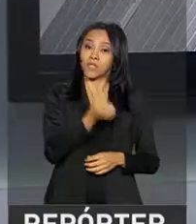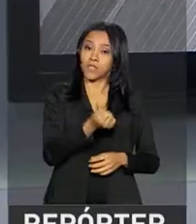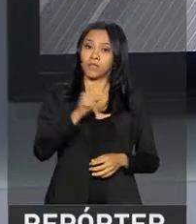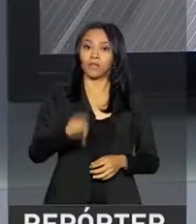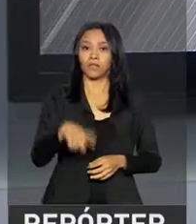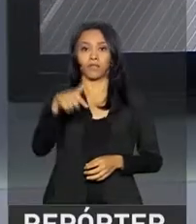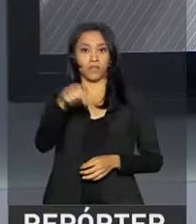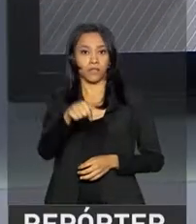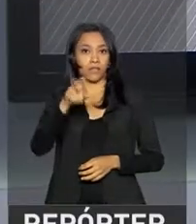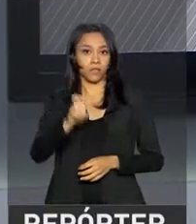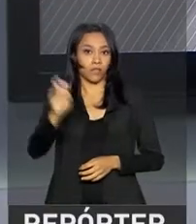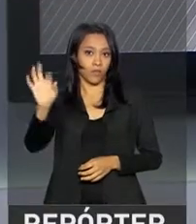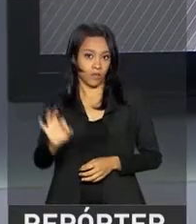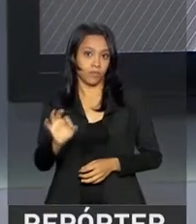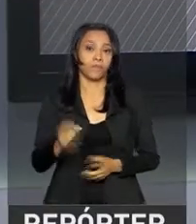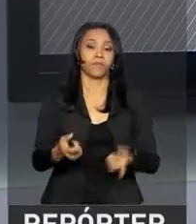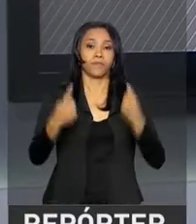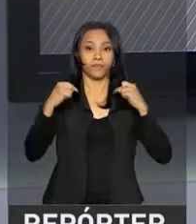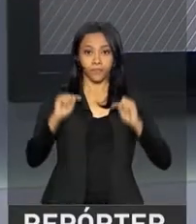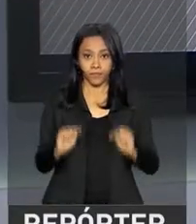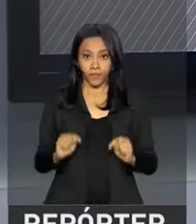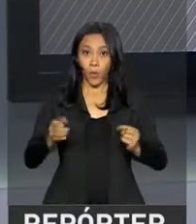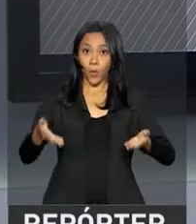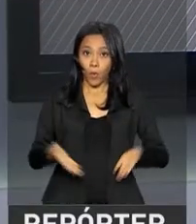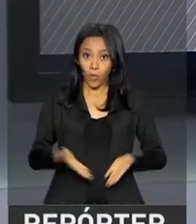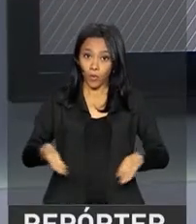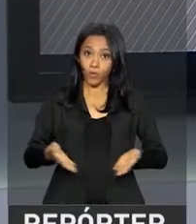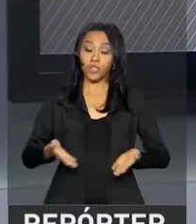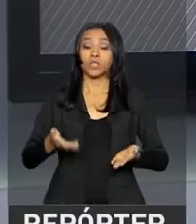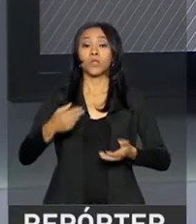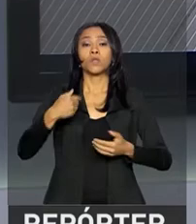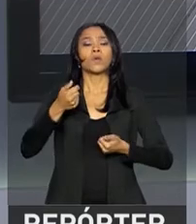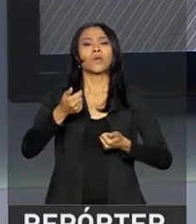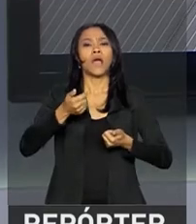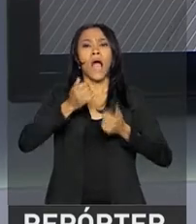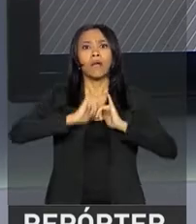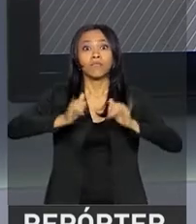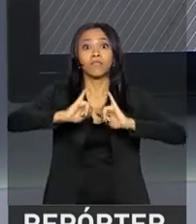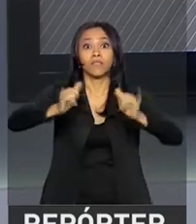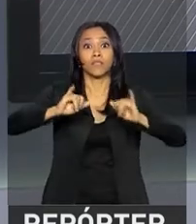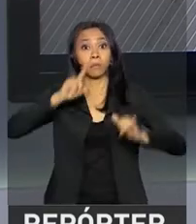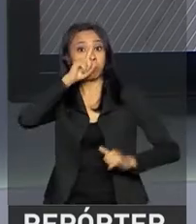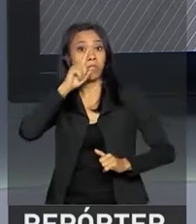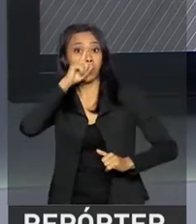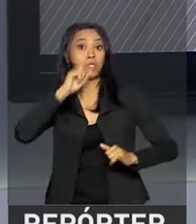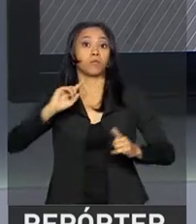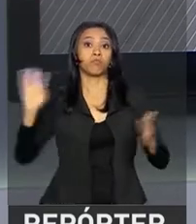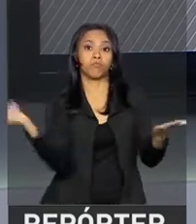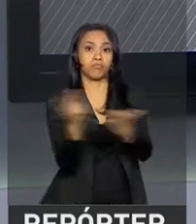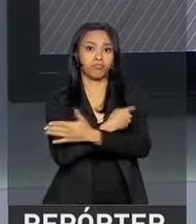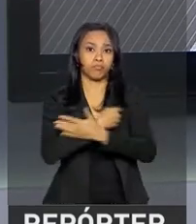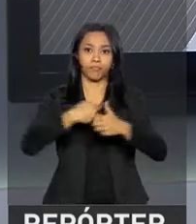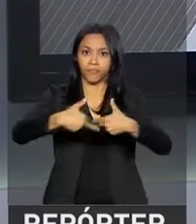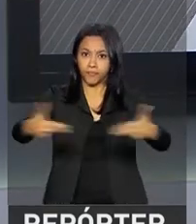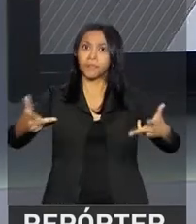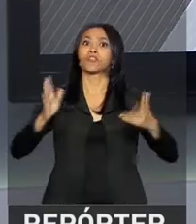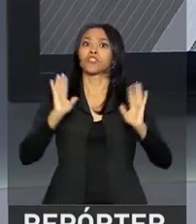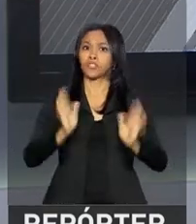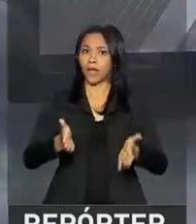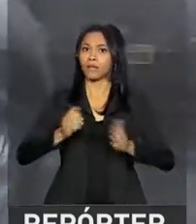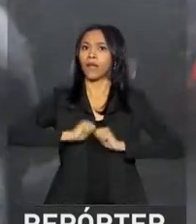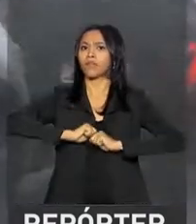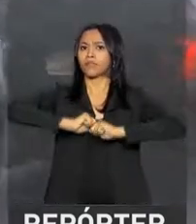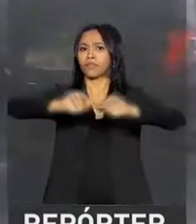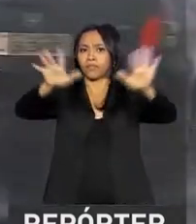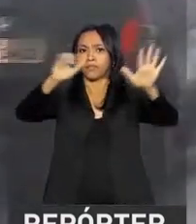a partir de hoje o serviço de alerta de desastres naturais por sms está disponível para todo o país